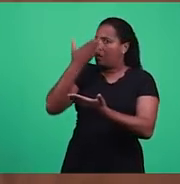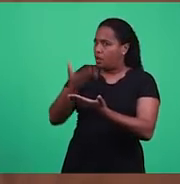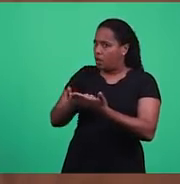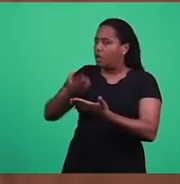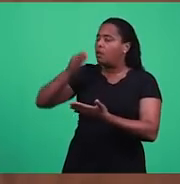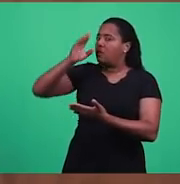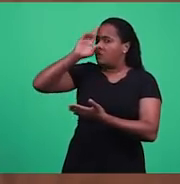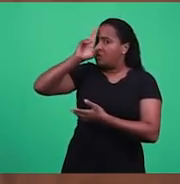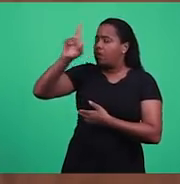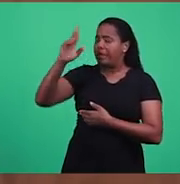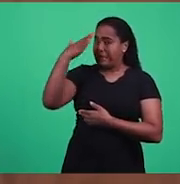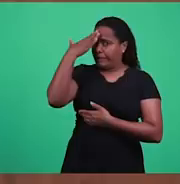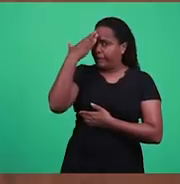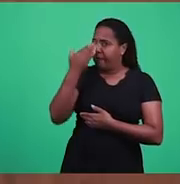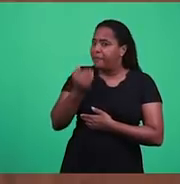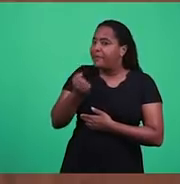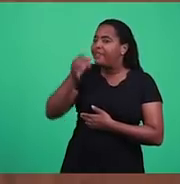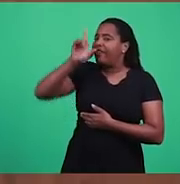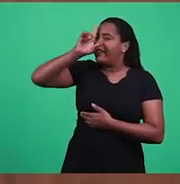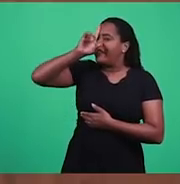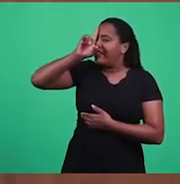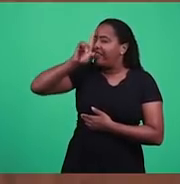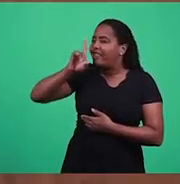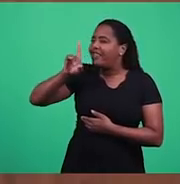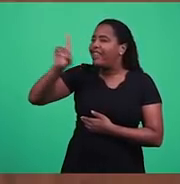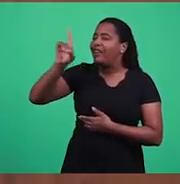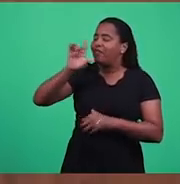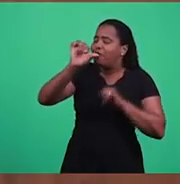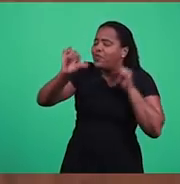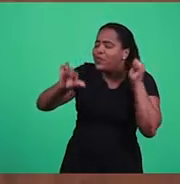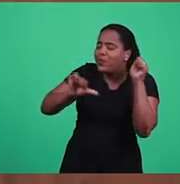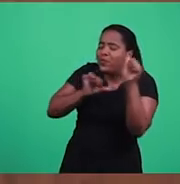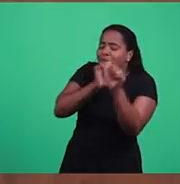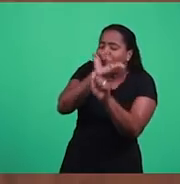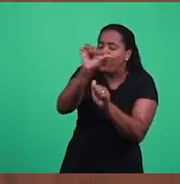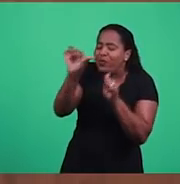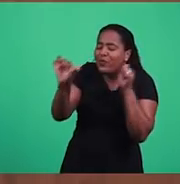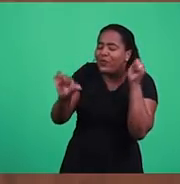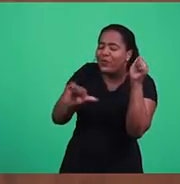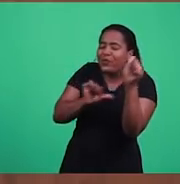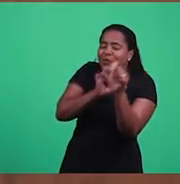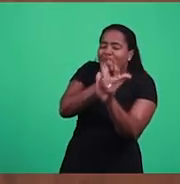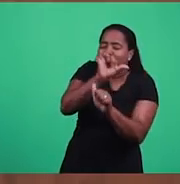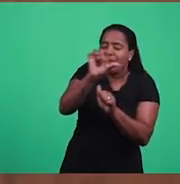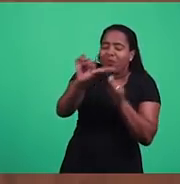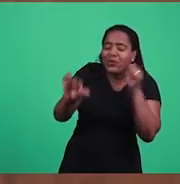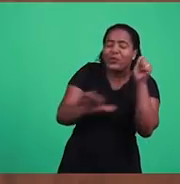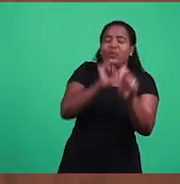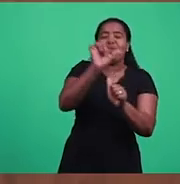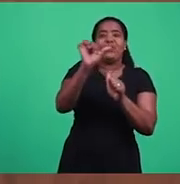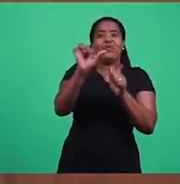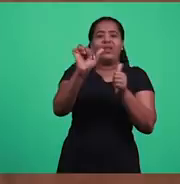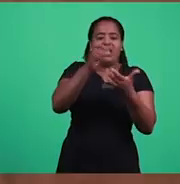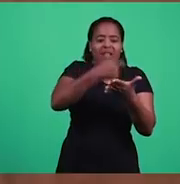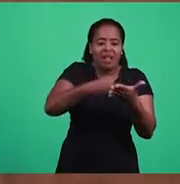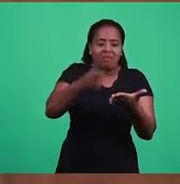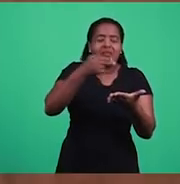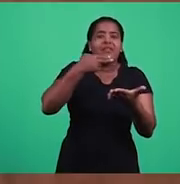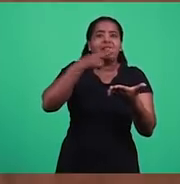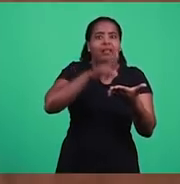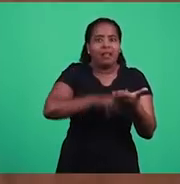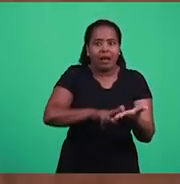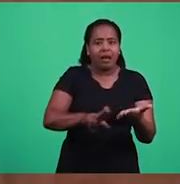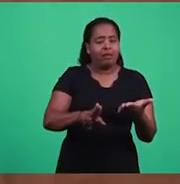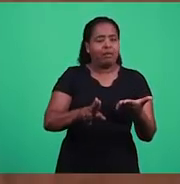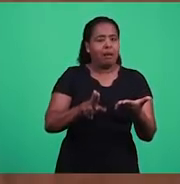que Deus podia mudar tudo que estava escrito ali naquela carta.